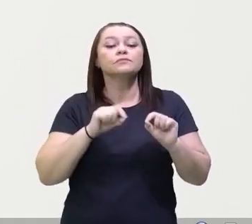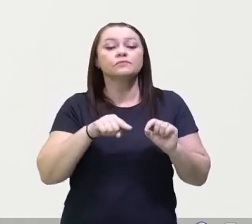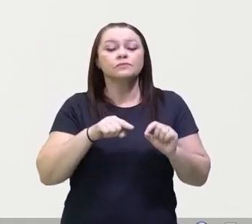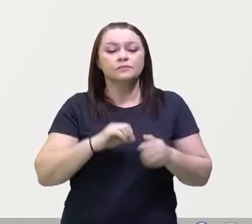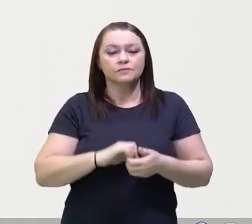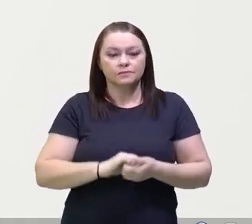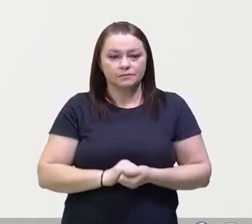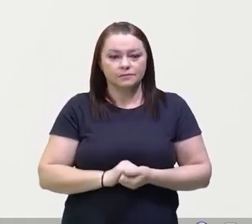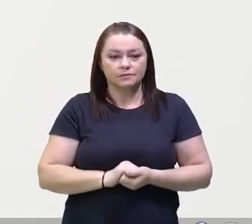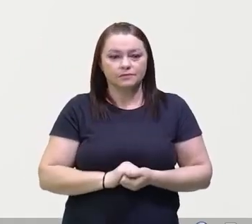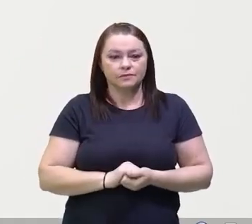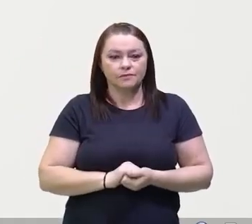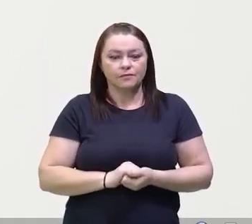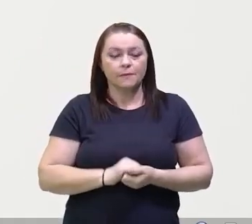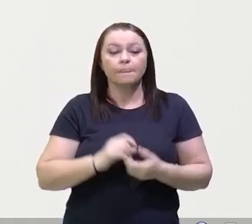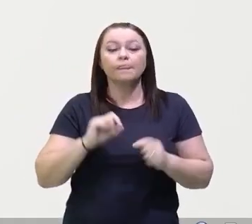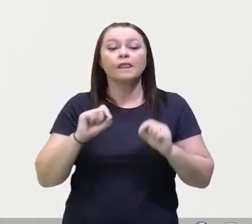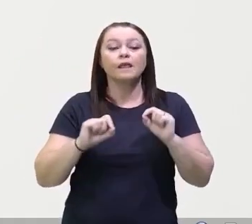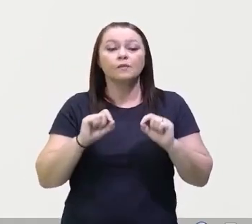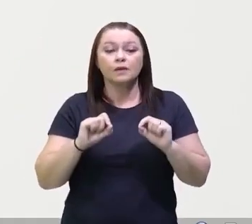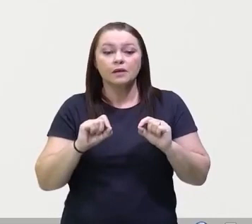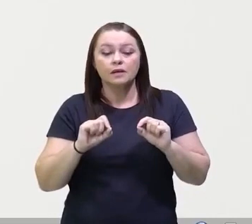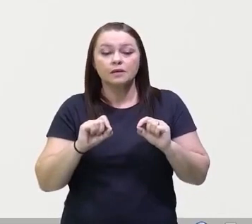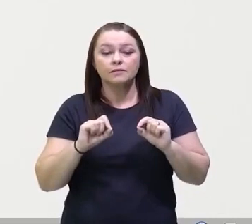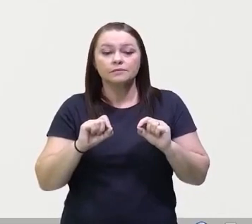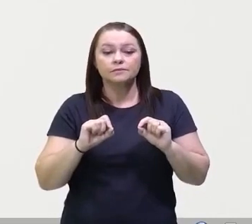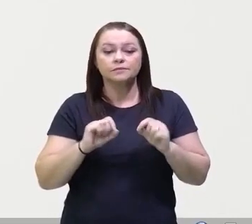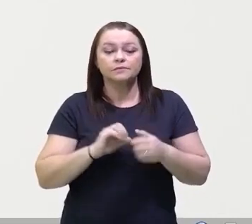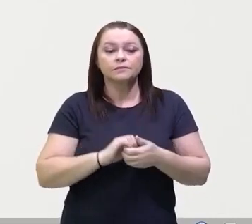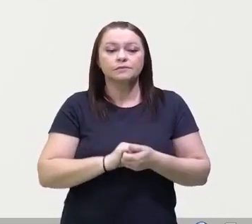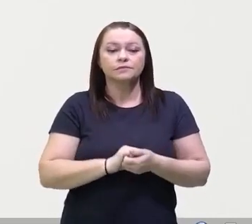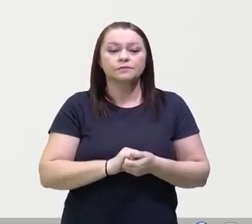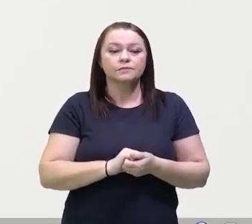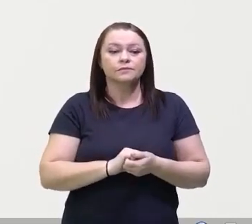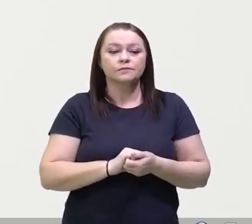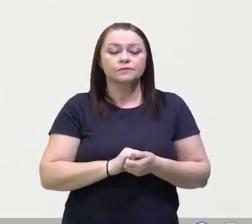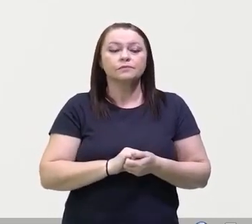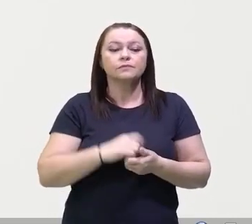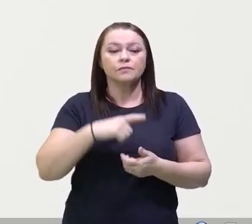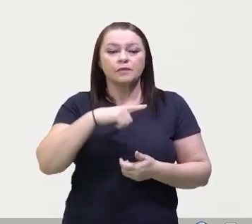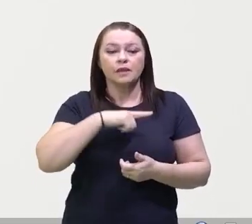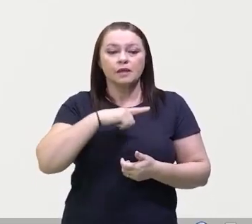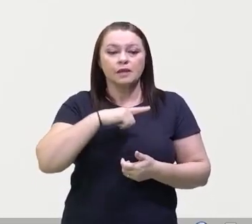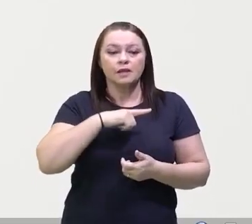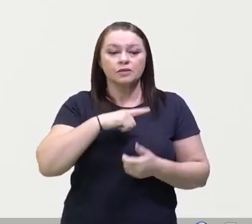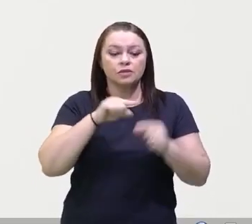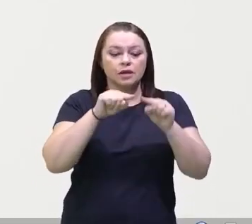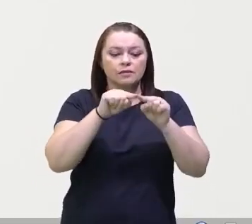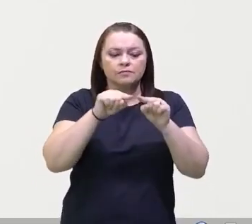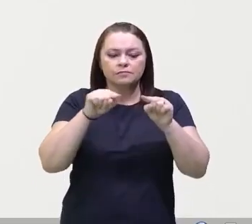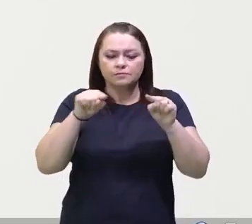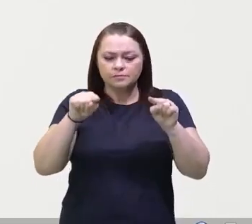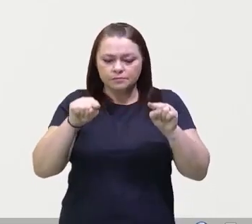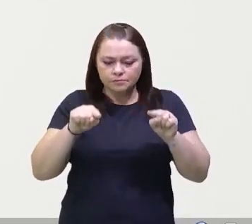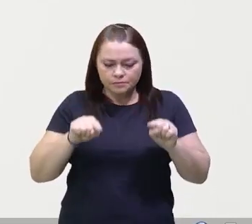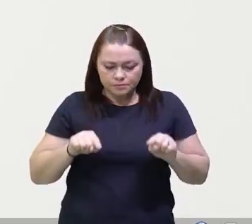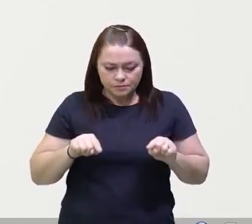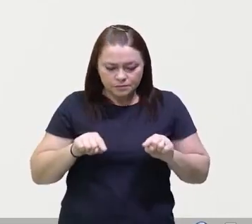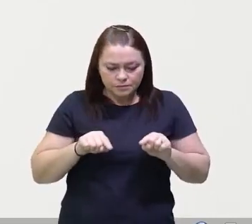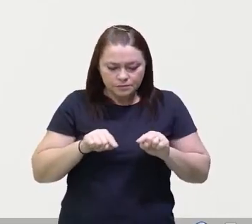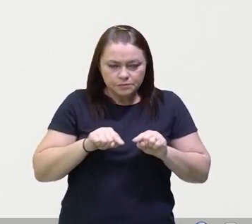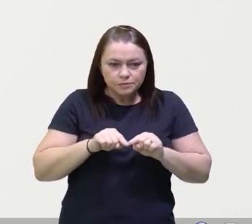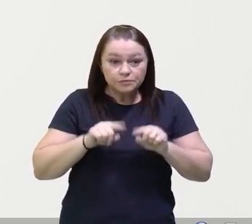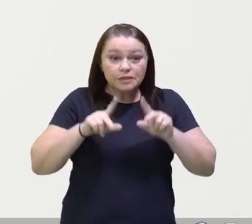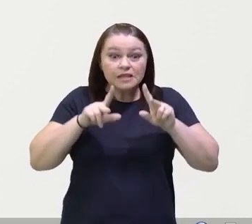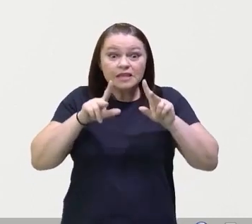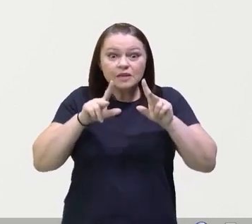a principal característica do quadrado é que os 4 lados são de medidas iguais. É a